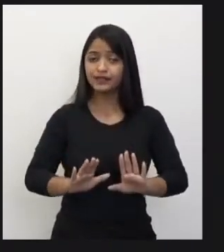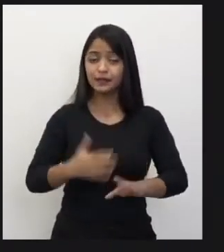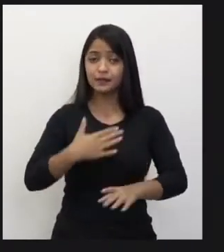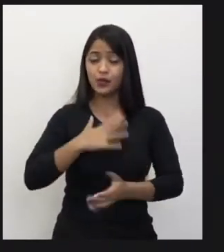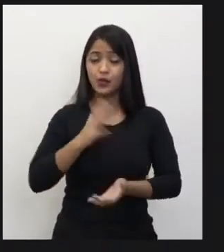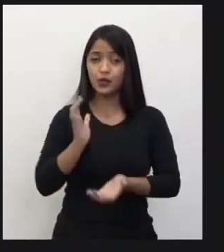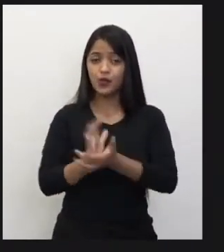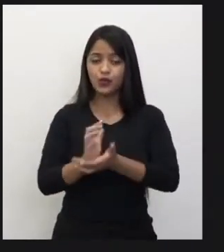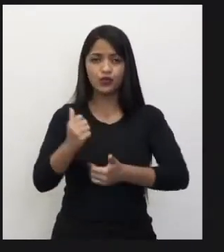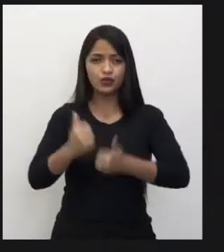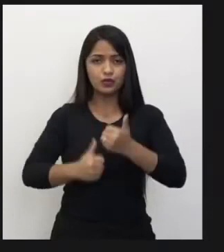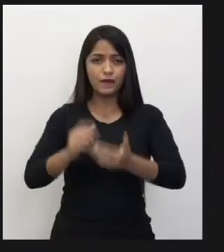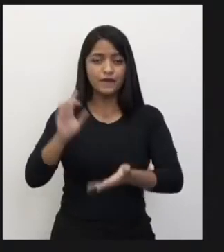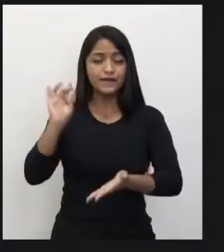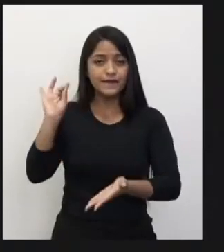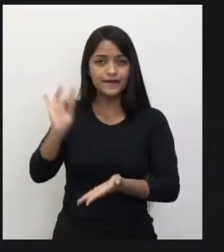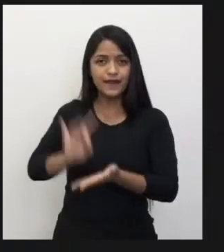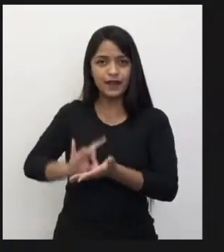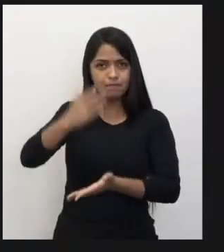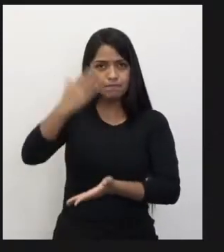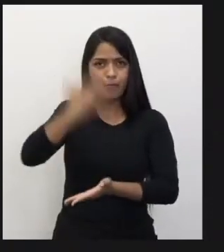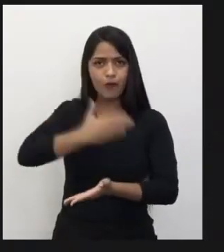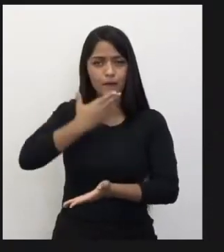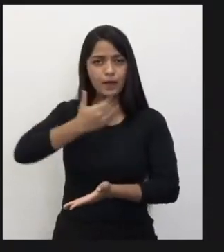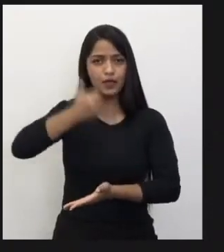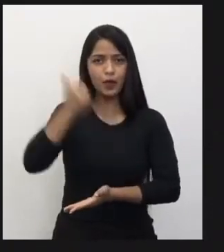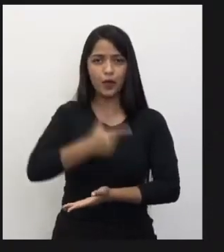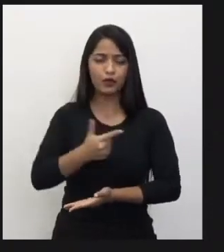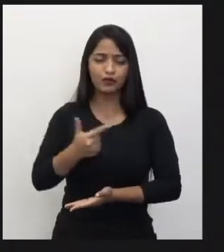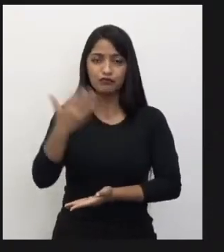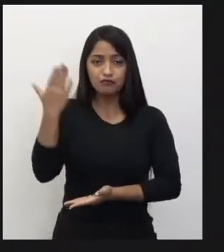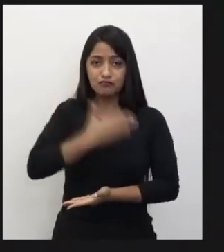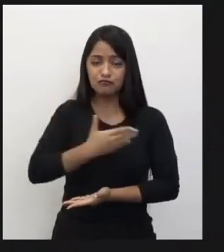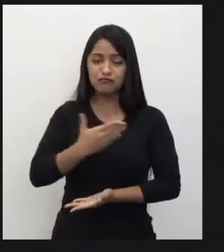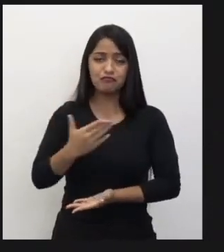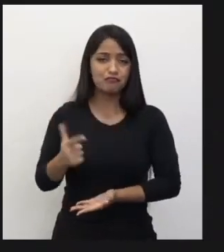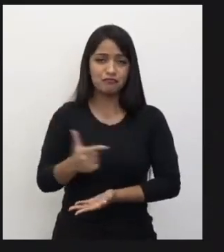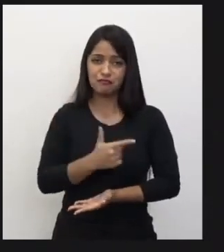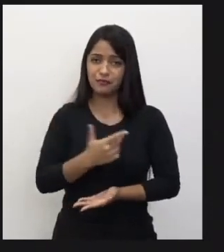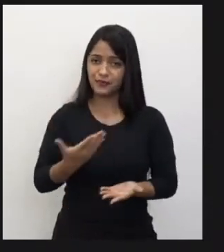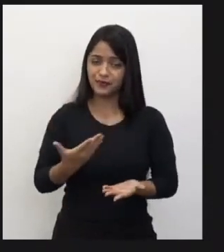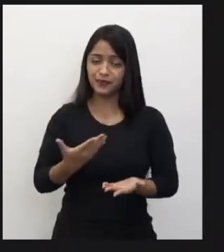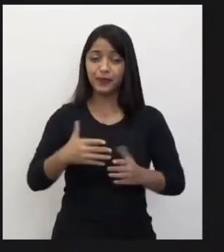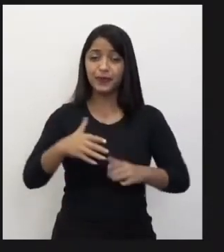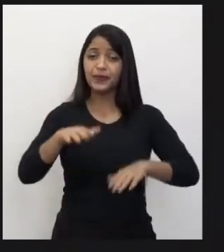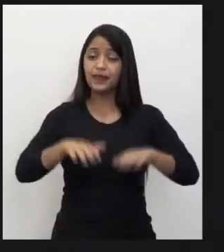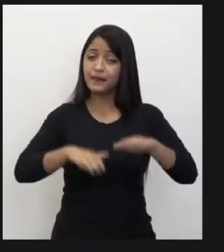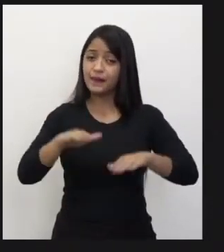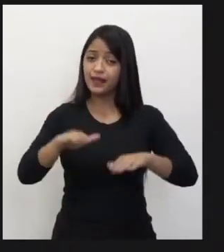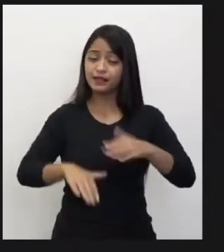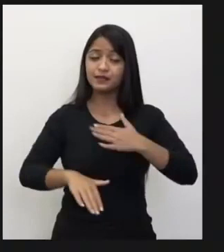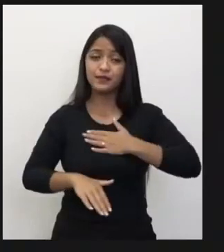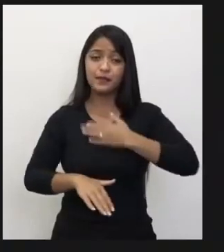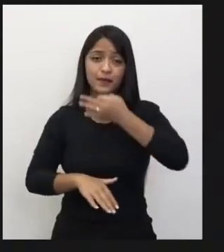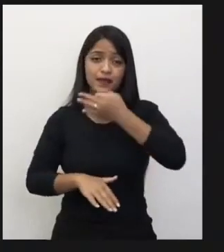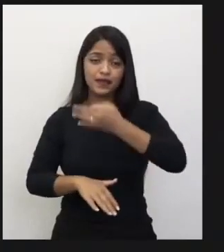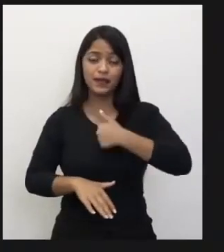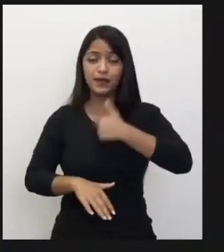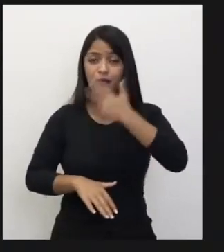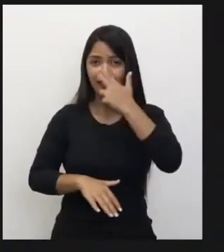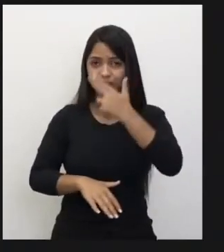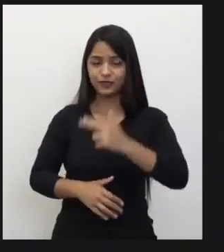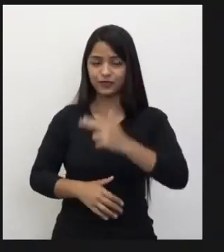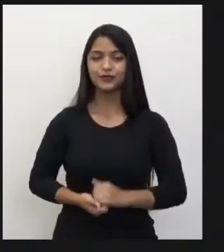um fato que meu time é melhor que o seu. Na verdade, isso vai depender do que eu acho, do que eu acredito.